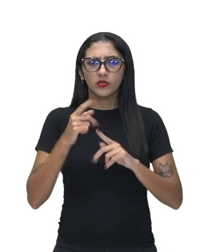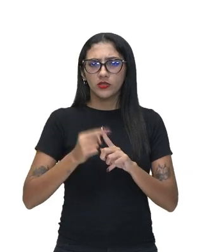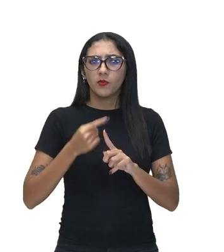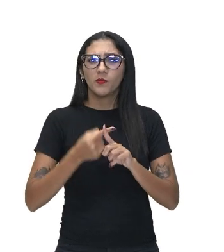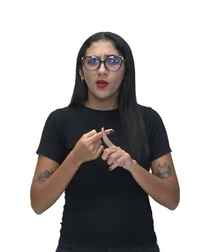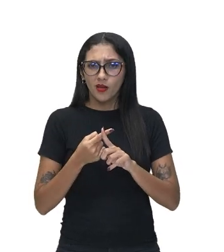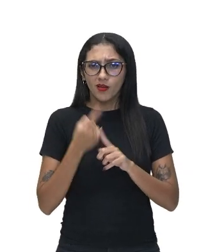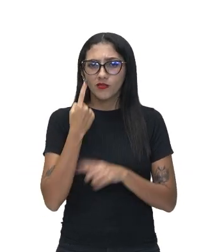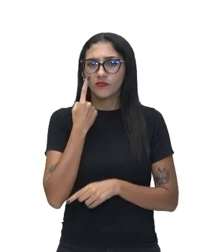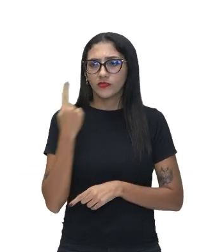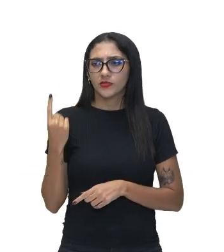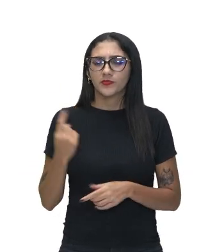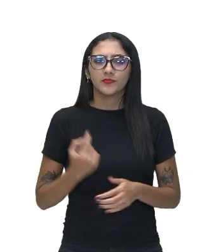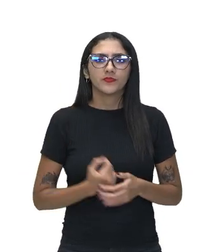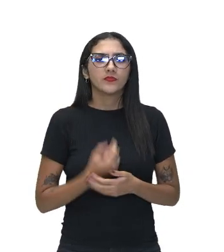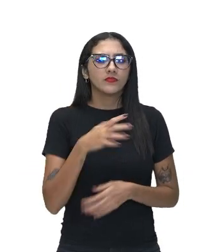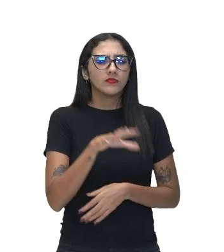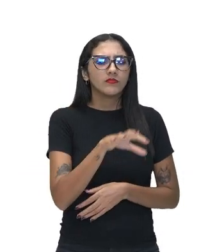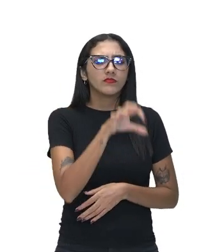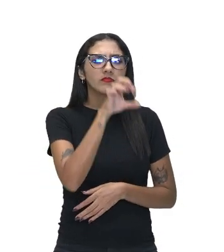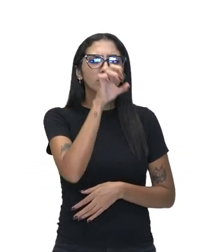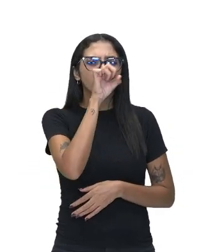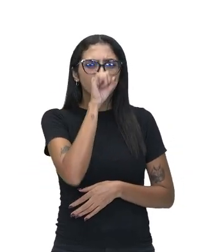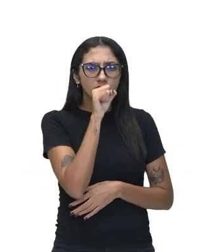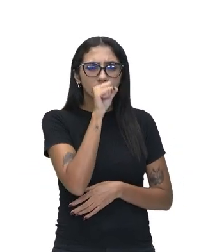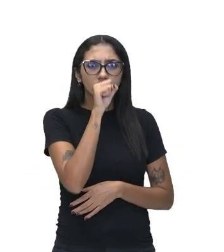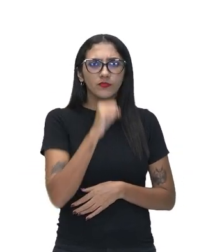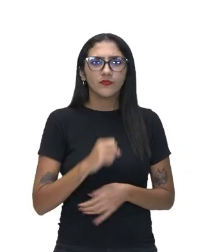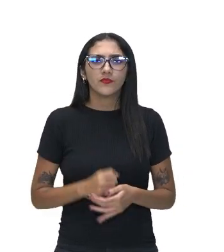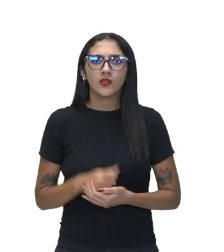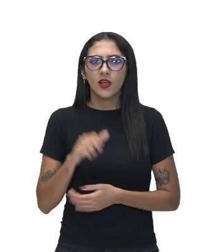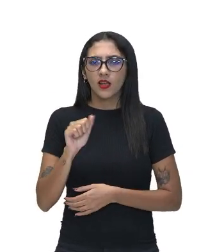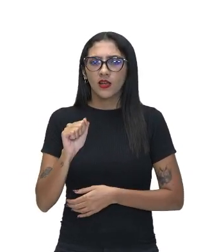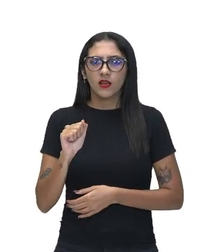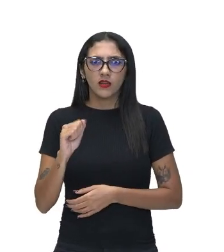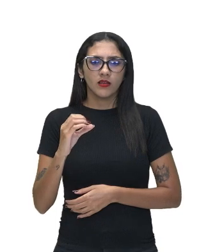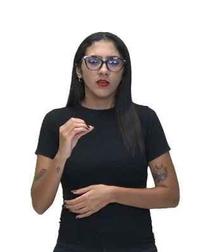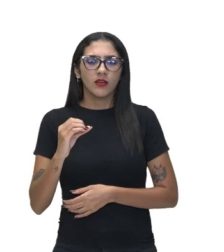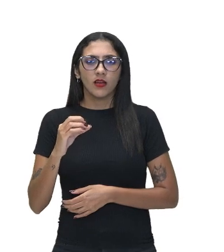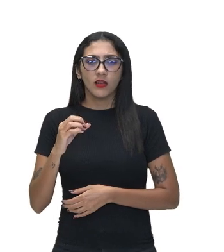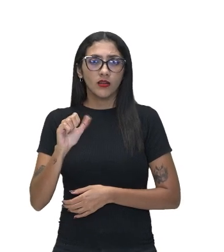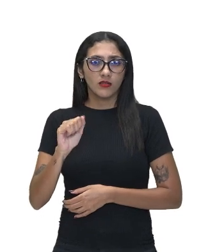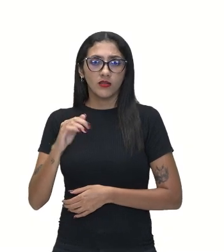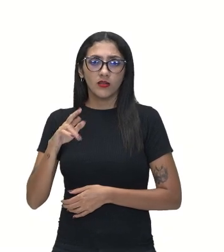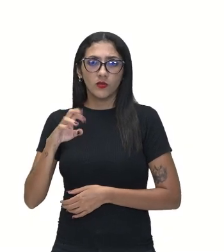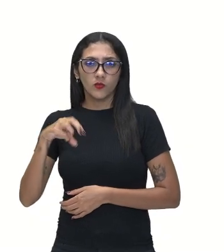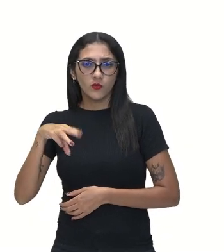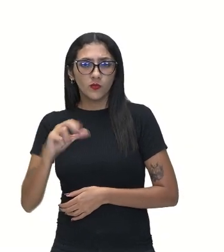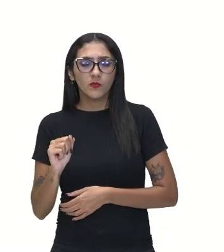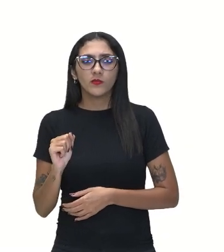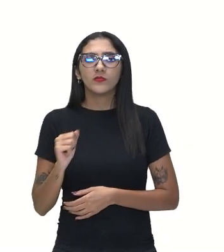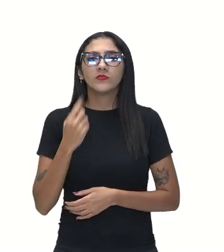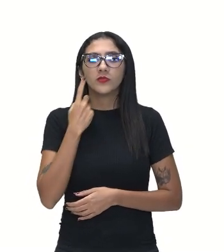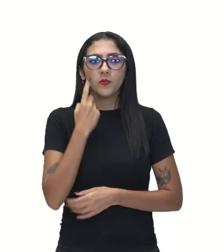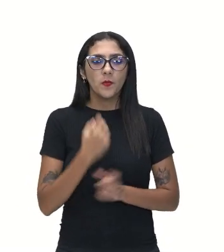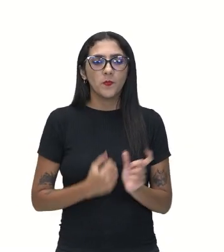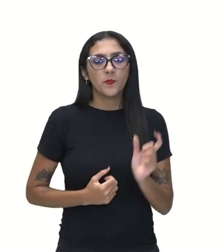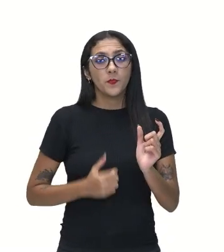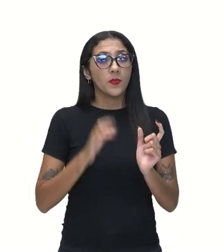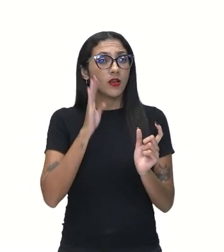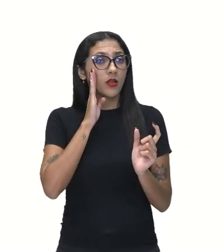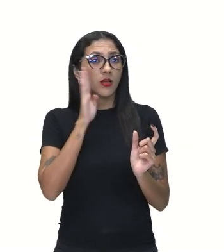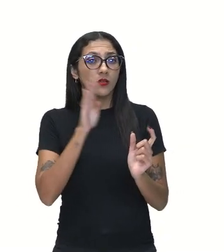exemplo, aspirar o aroma, ok? Então, aspirar é o nosso termo regente,